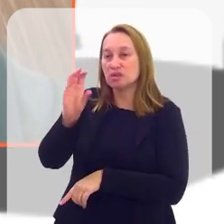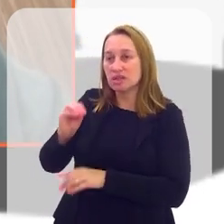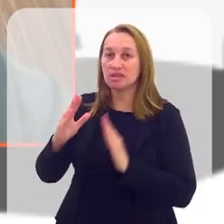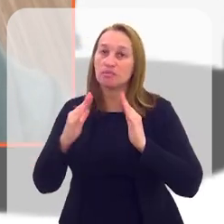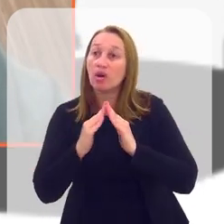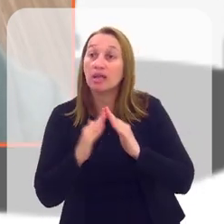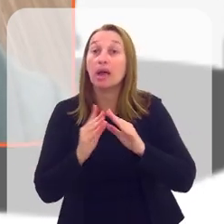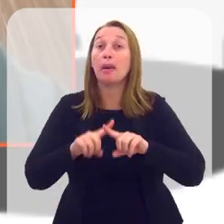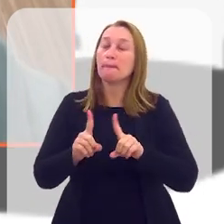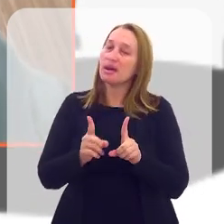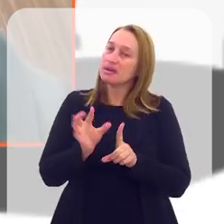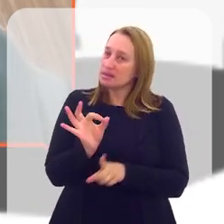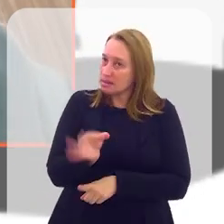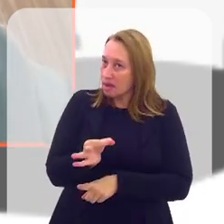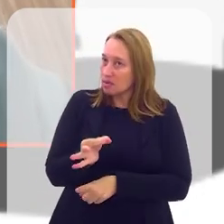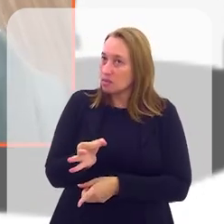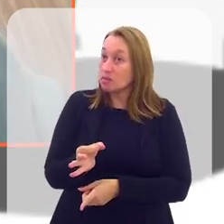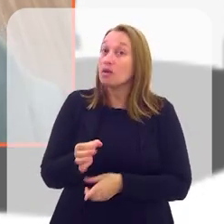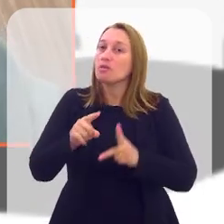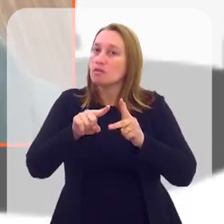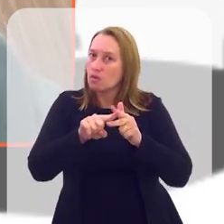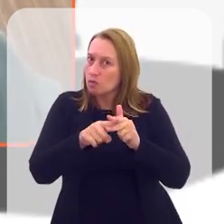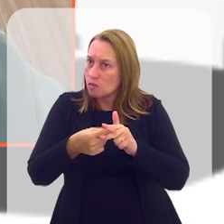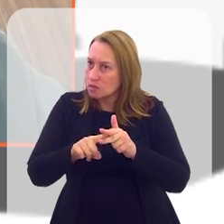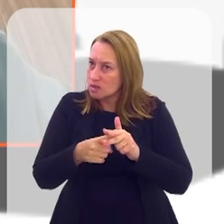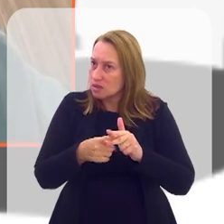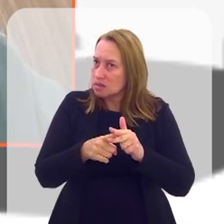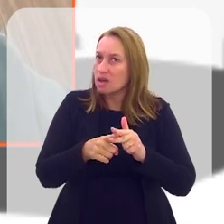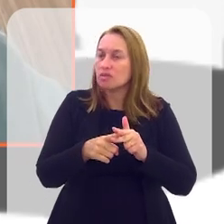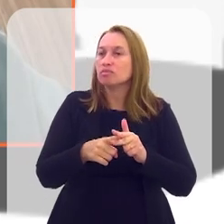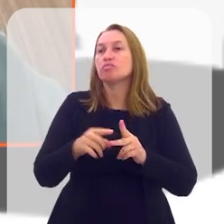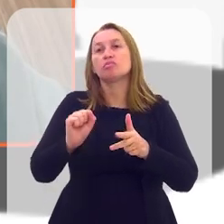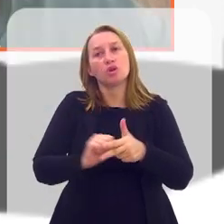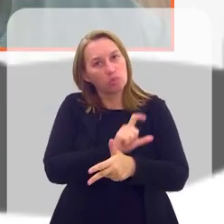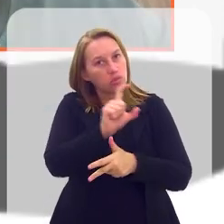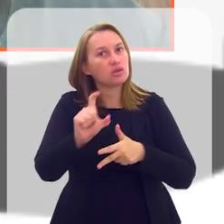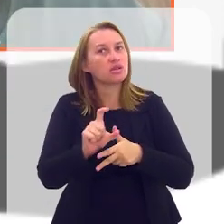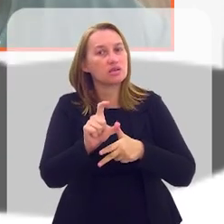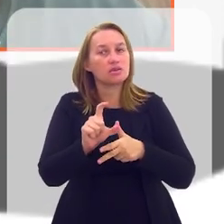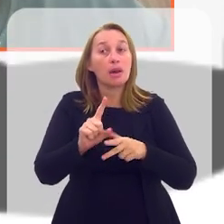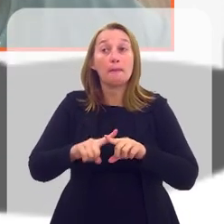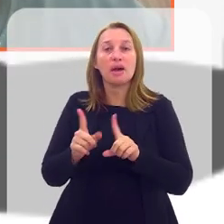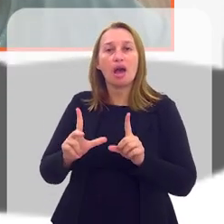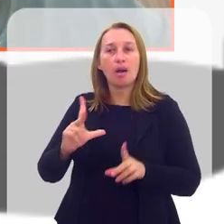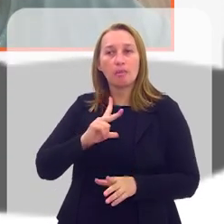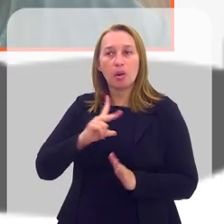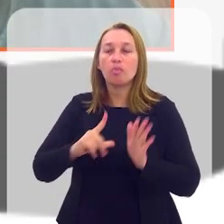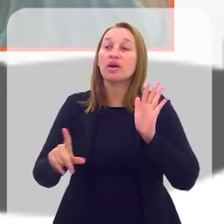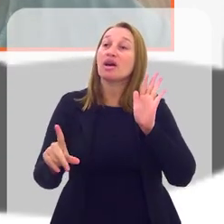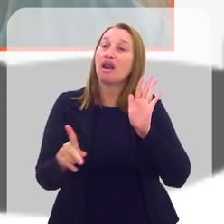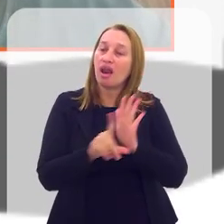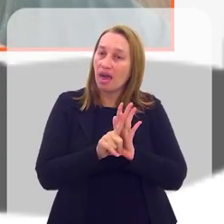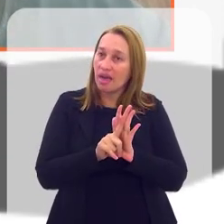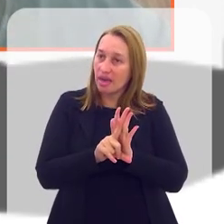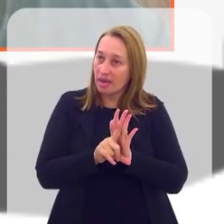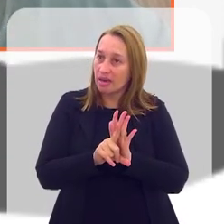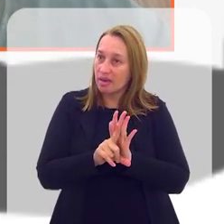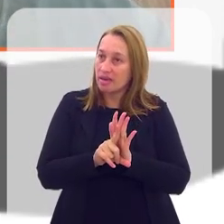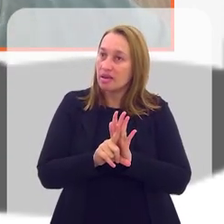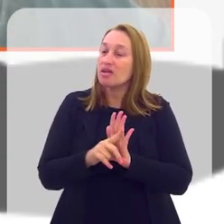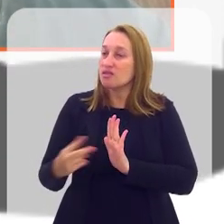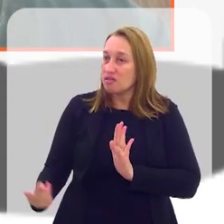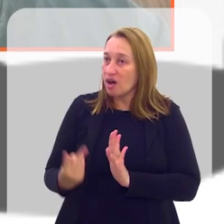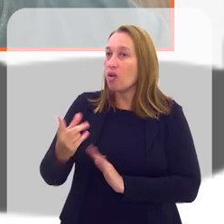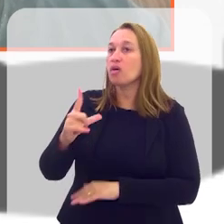inadequação habitacional. É lógico que isso vai ser regulamentado pelo Poder Executivo, mas a própria lei, para validar o